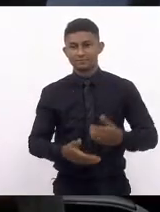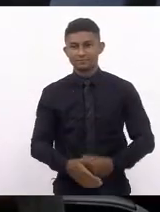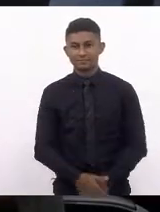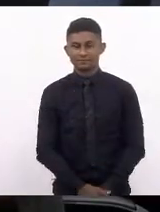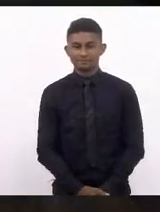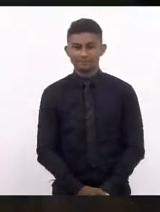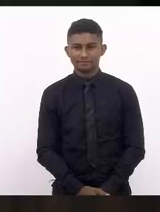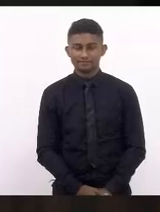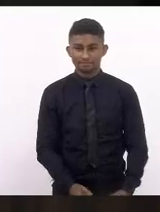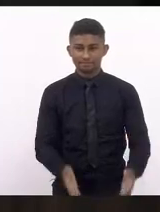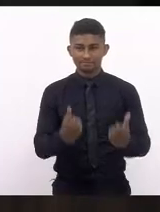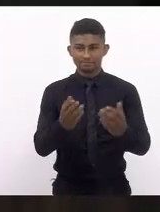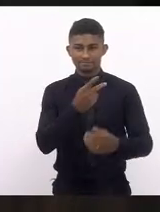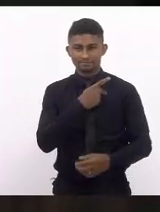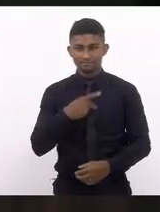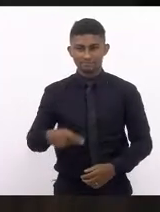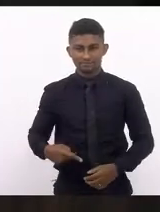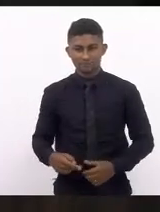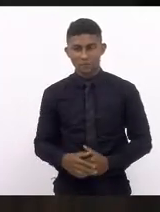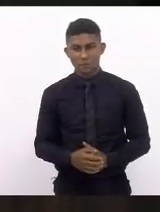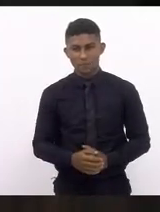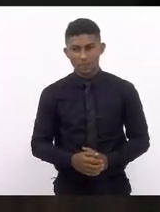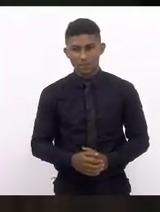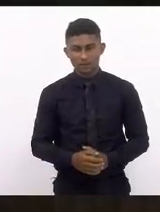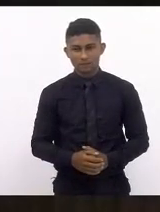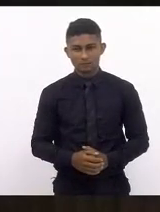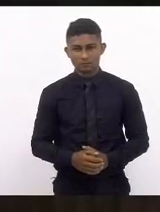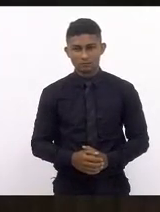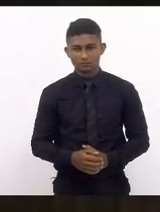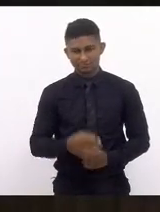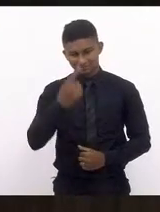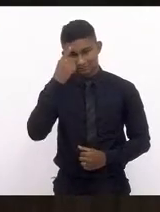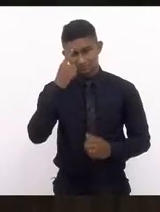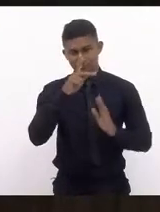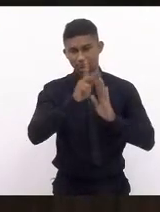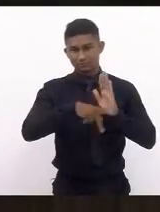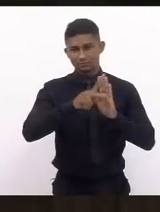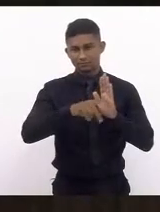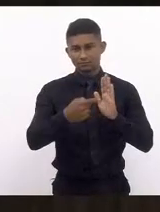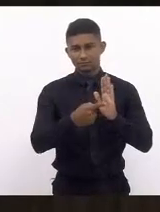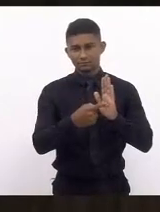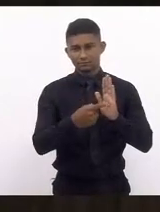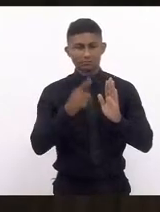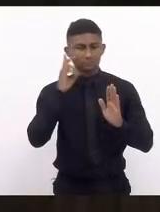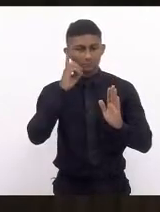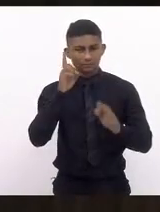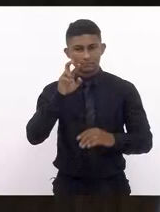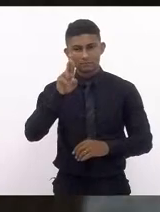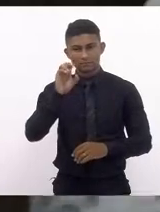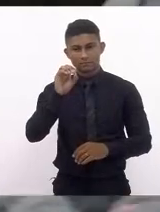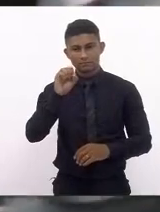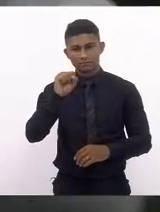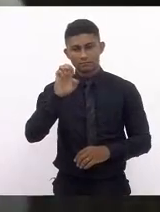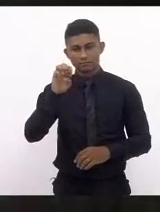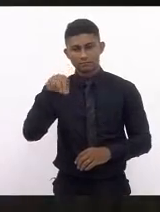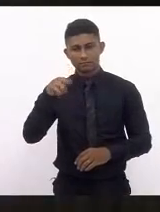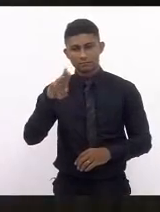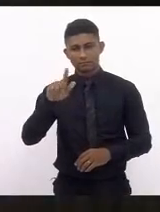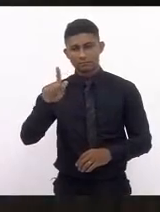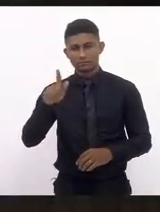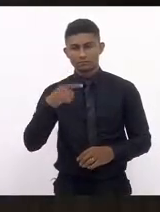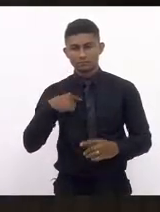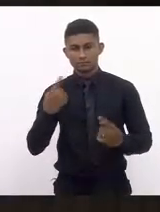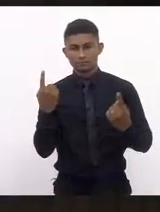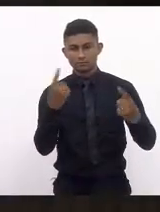seu presidente só só porque o projeto do deputado rosenverg Reis eu tô voltando